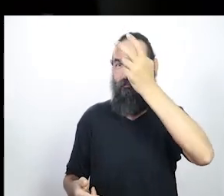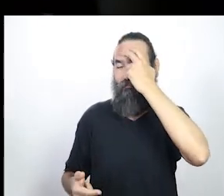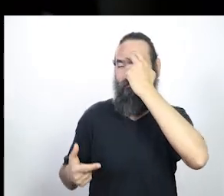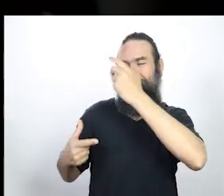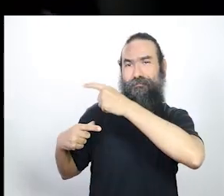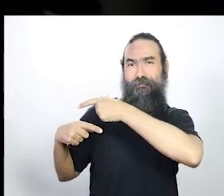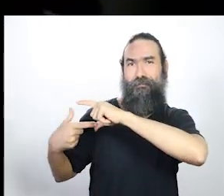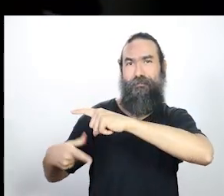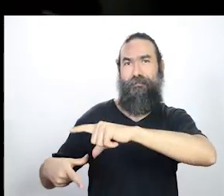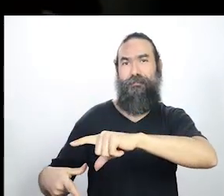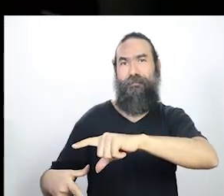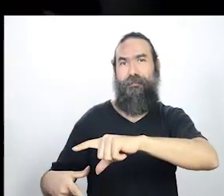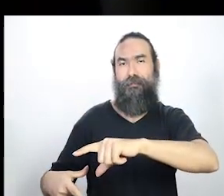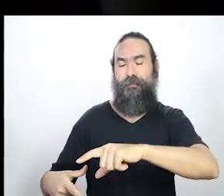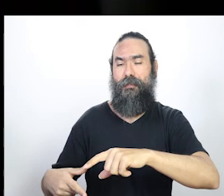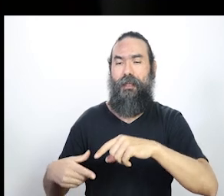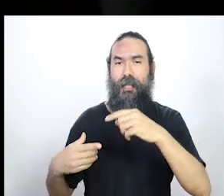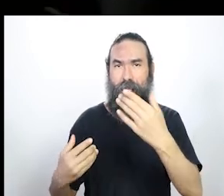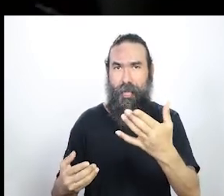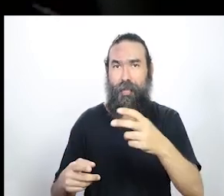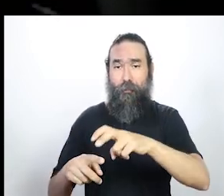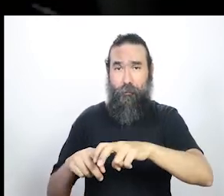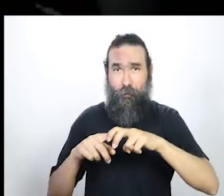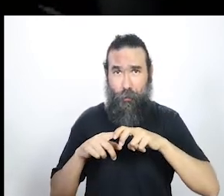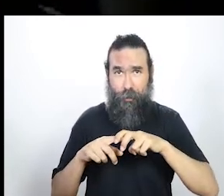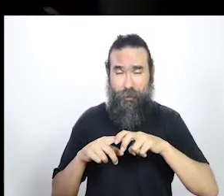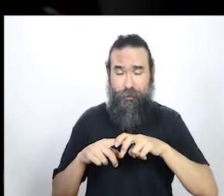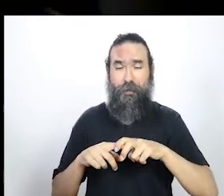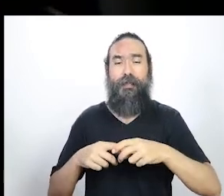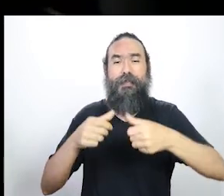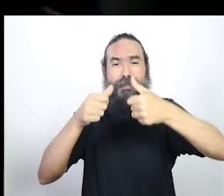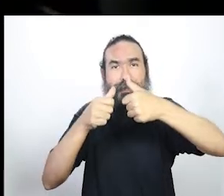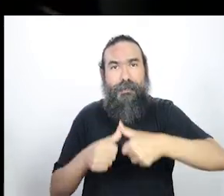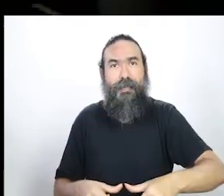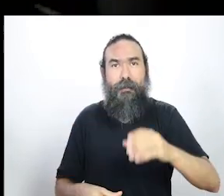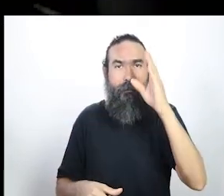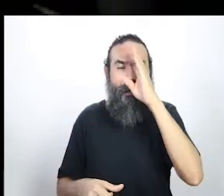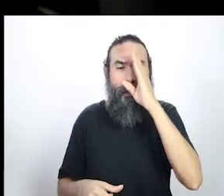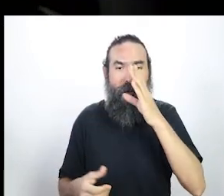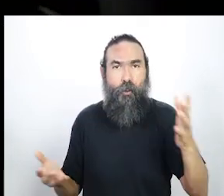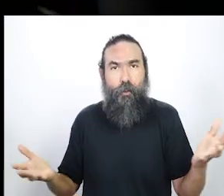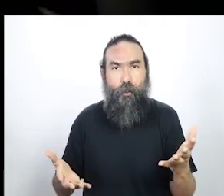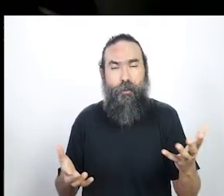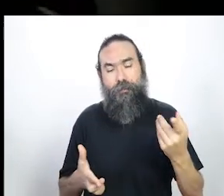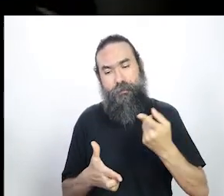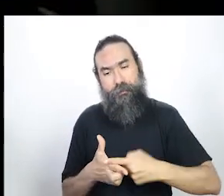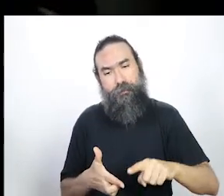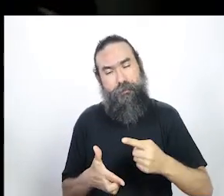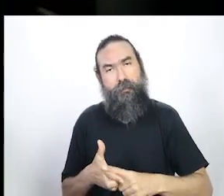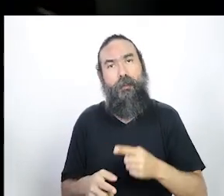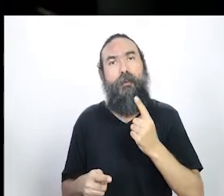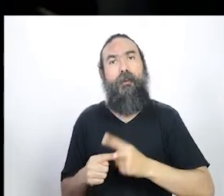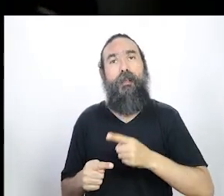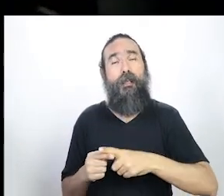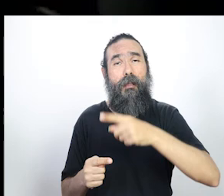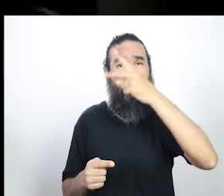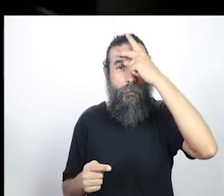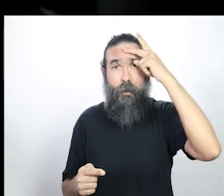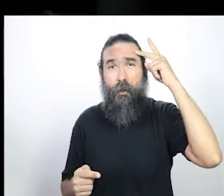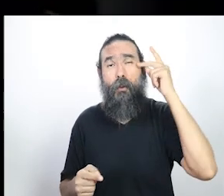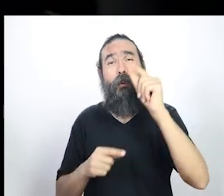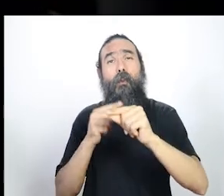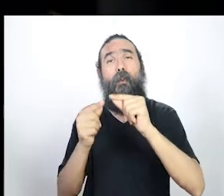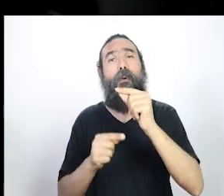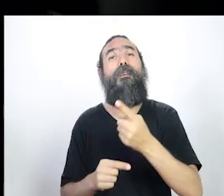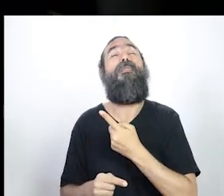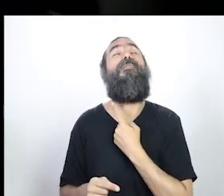ancestral. Então, devido a tudo isso, nós estamos passando por esses problemas hoje no nosso país. Porque